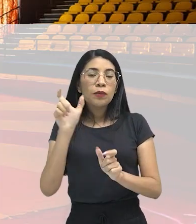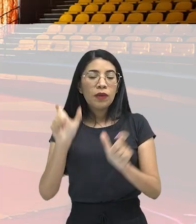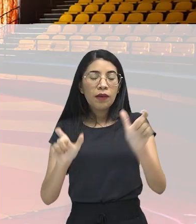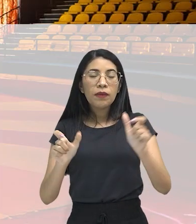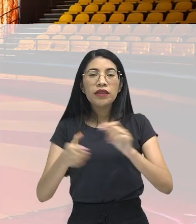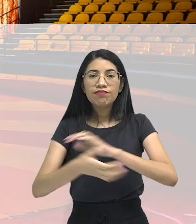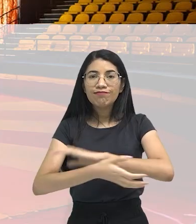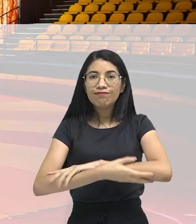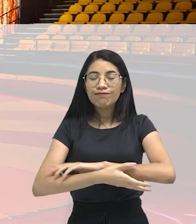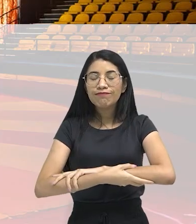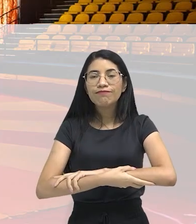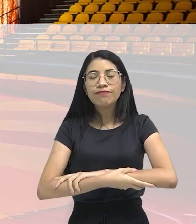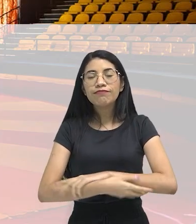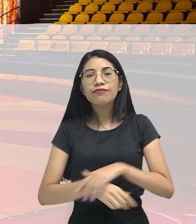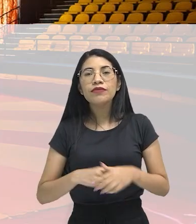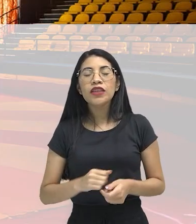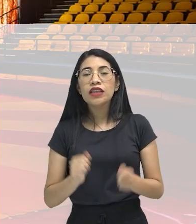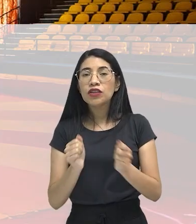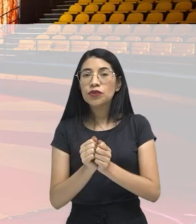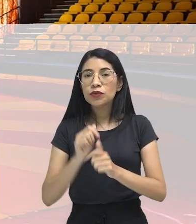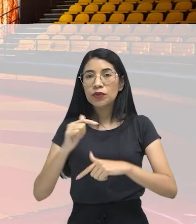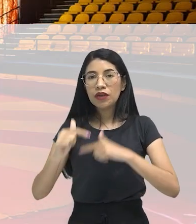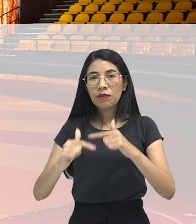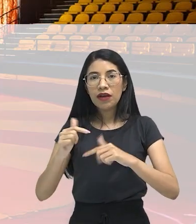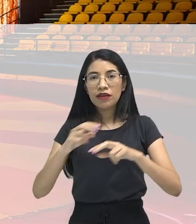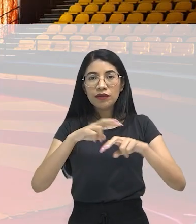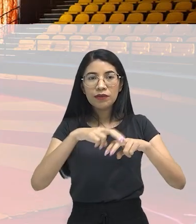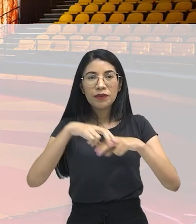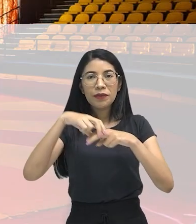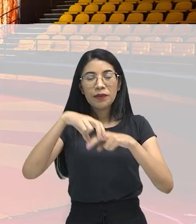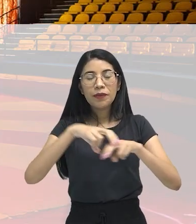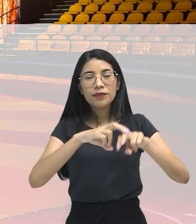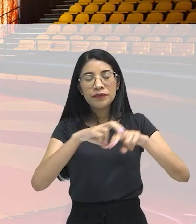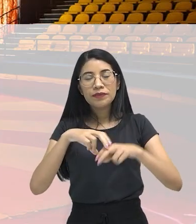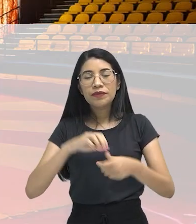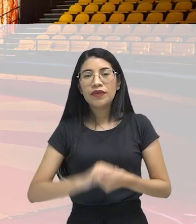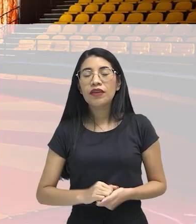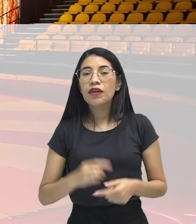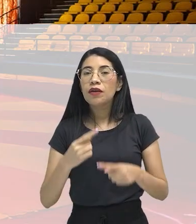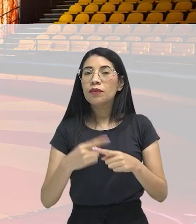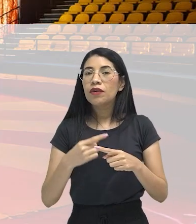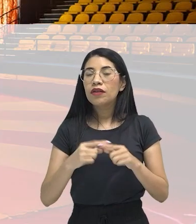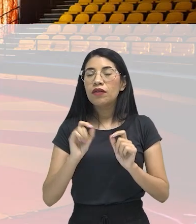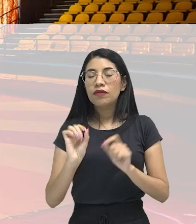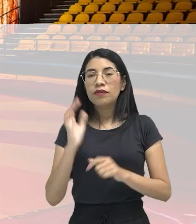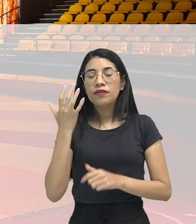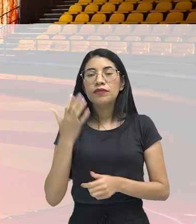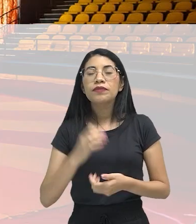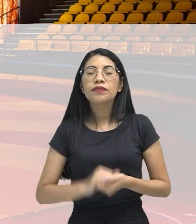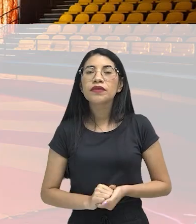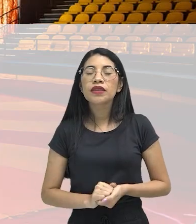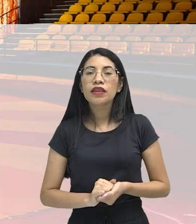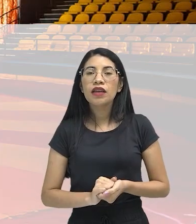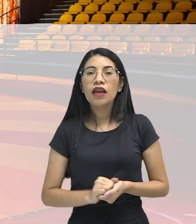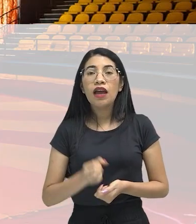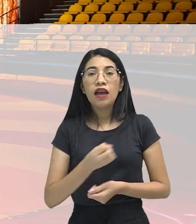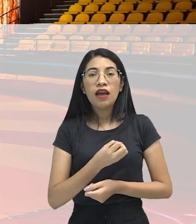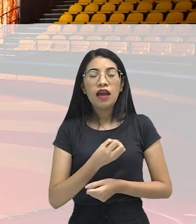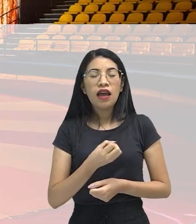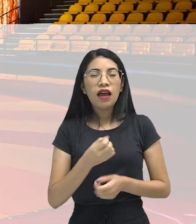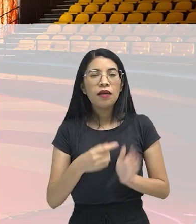que participam, ou seja, quem está ali junto com ele fazendo o número, né? Por conta disso, geralmente, os números